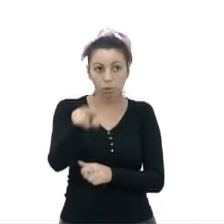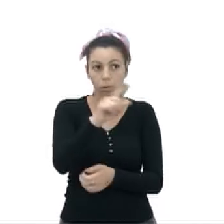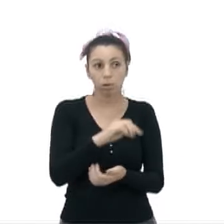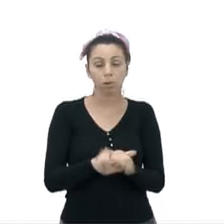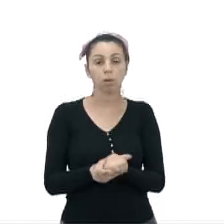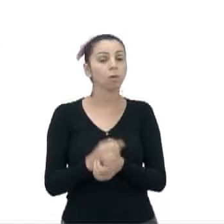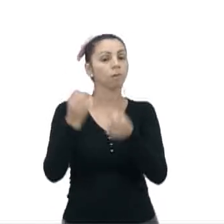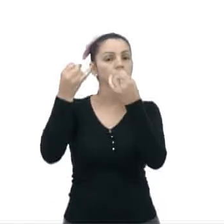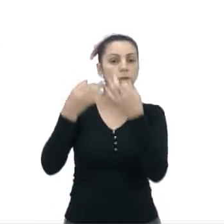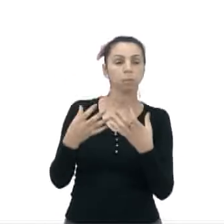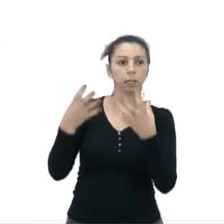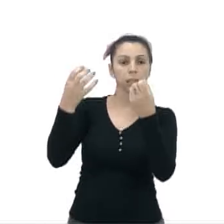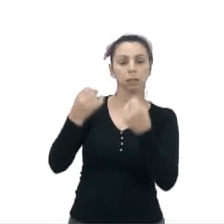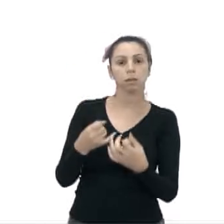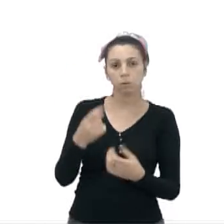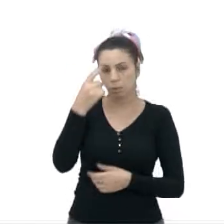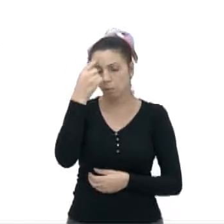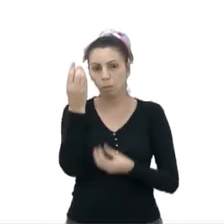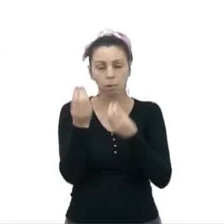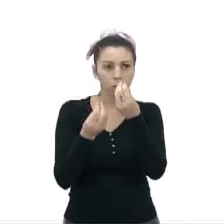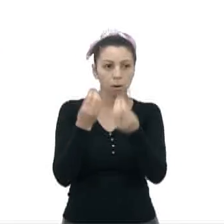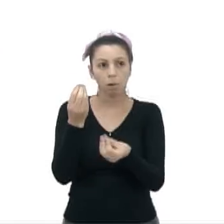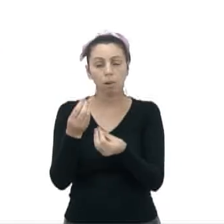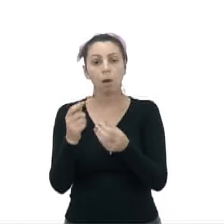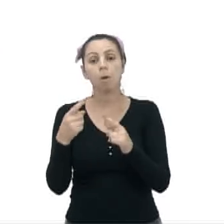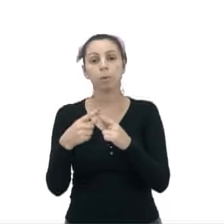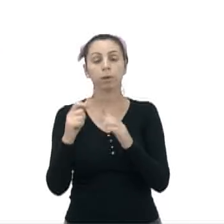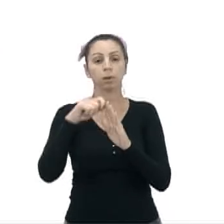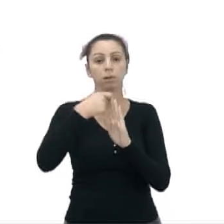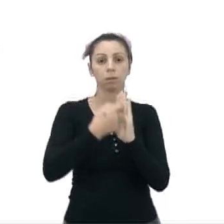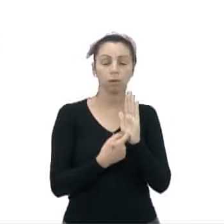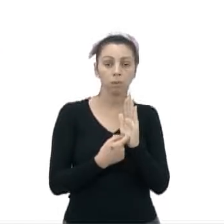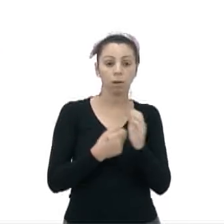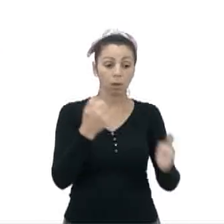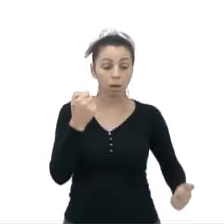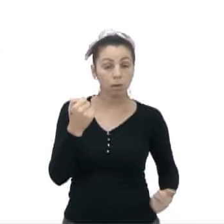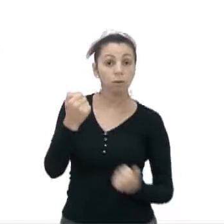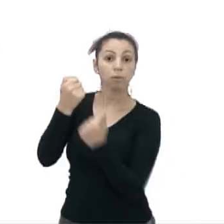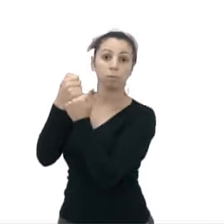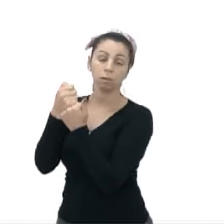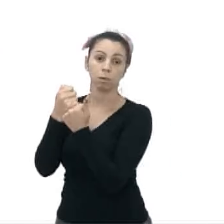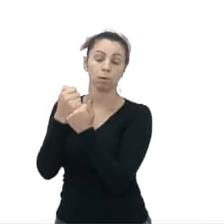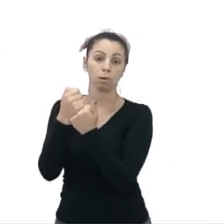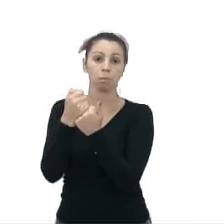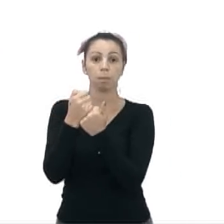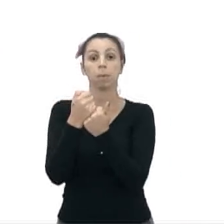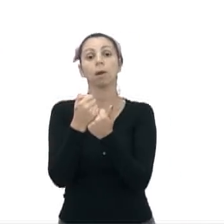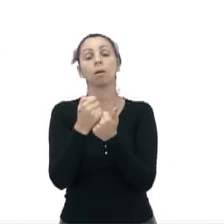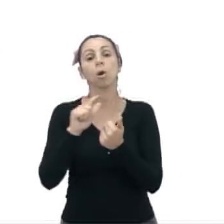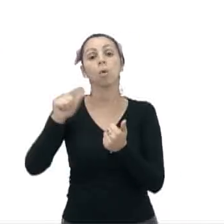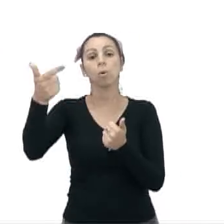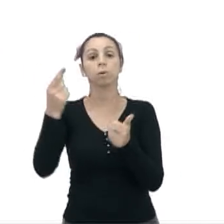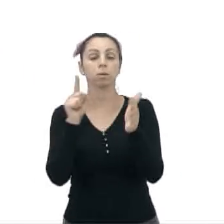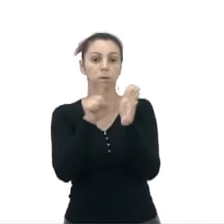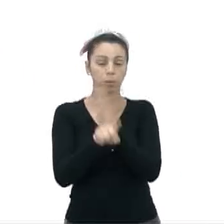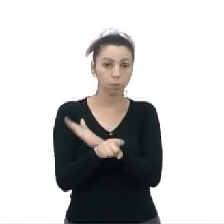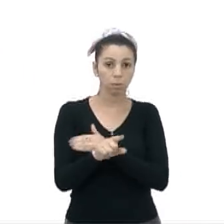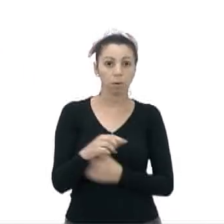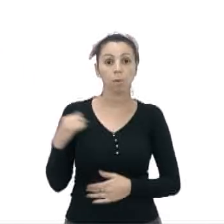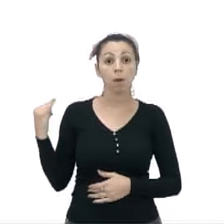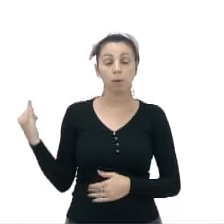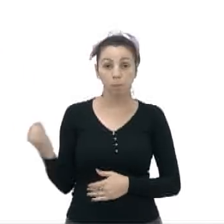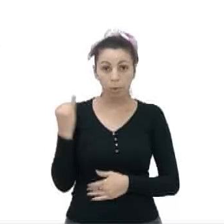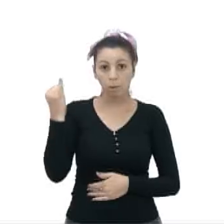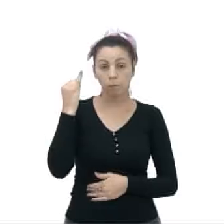já vou explicando e dando uma ideia para vocês, porque esse texto aqui ele vai servir de apoio para a gente fazer umas questões ali na frente. Então é importante que